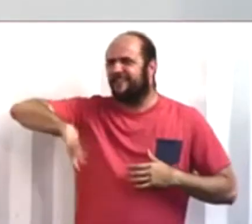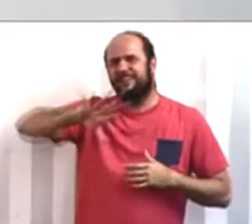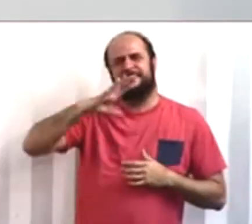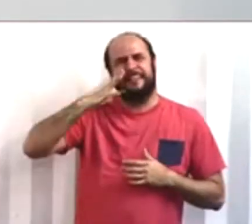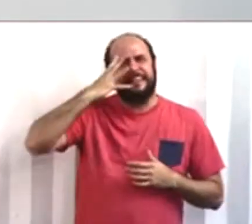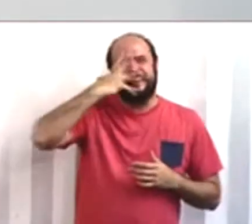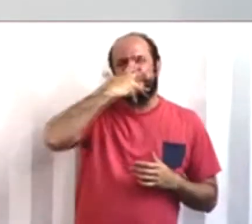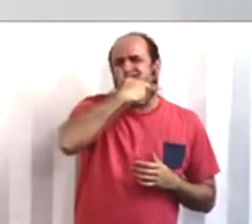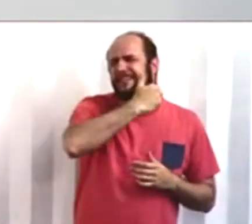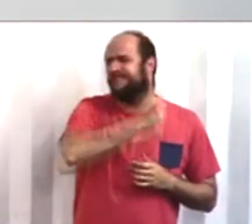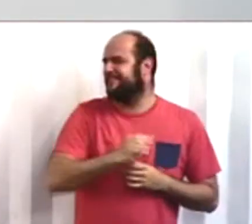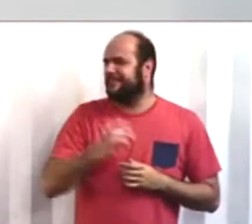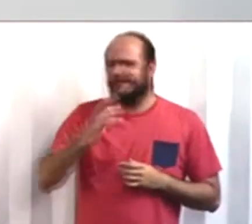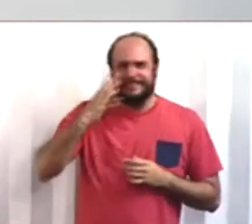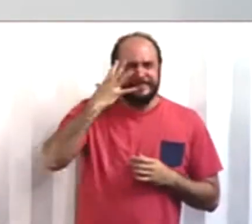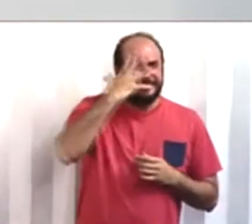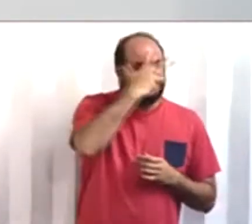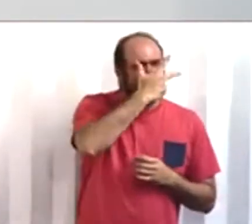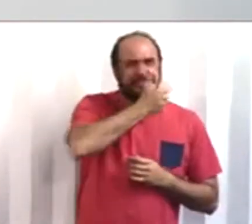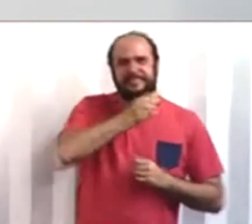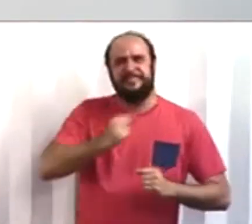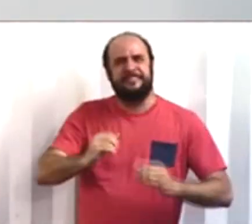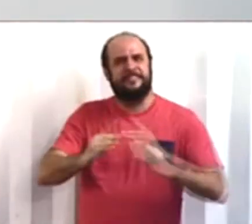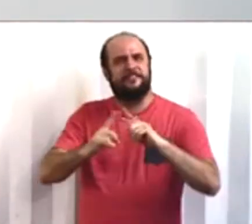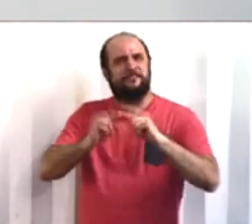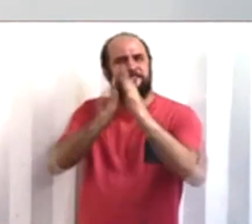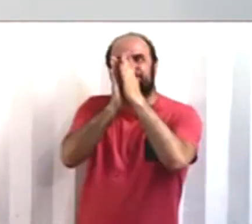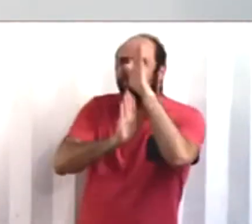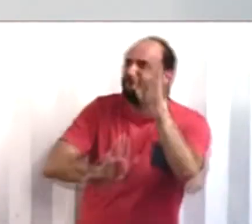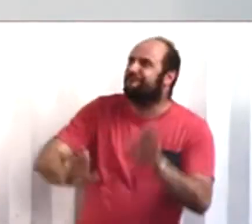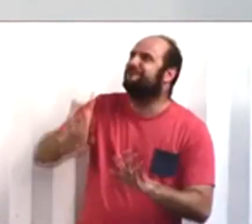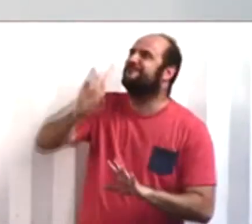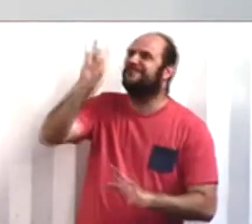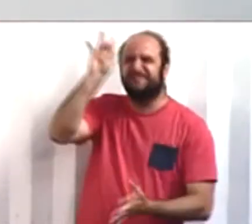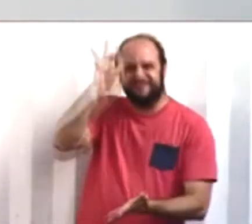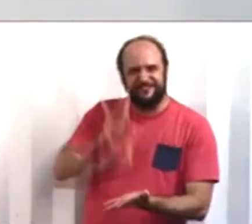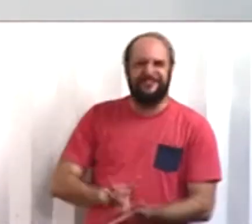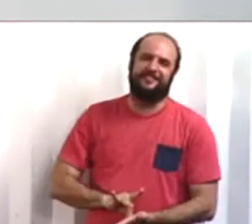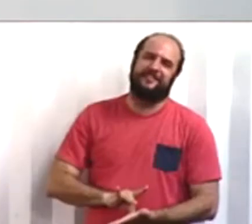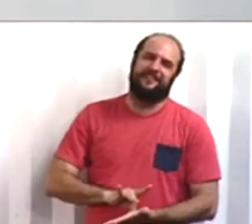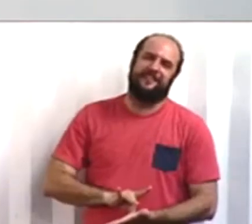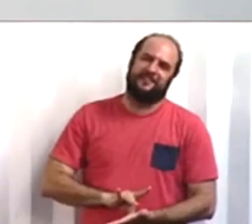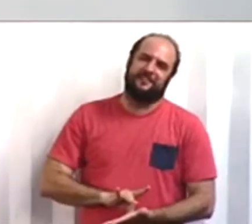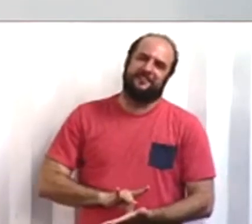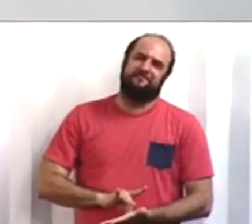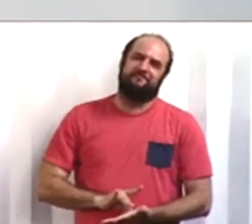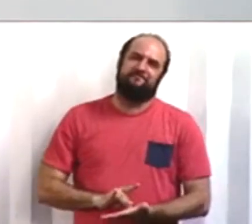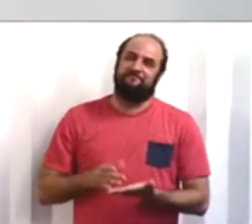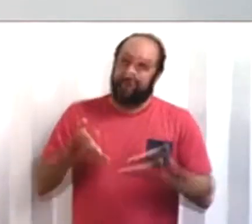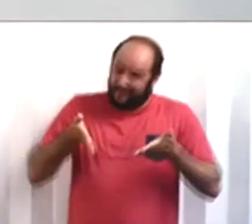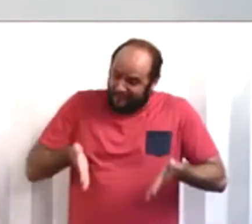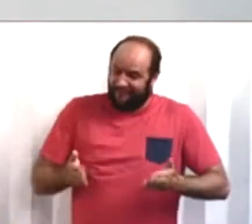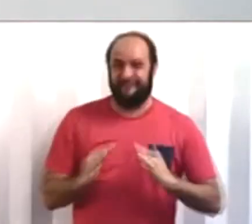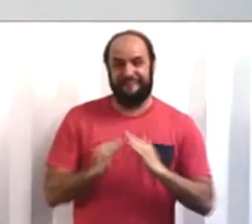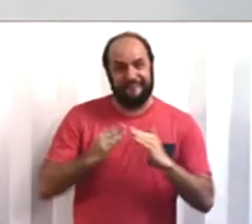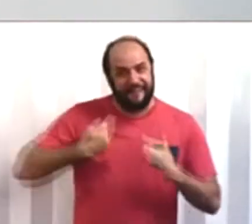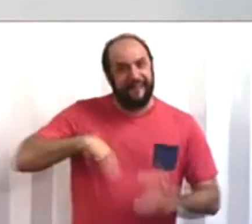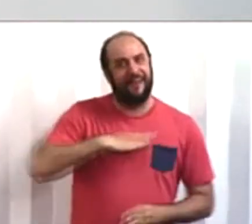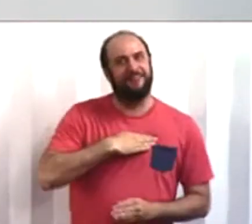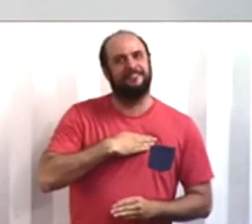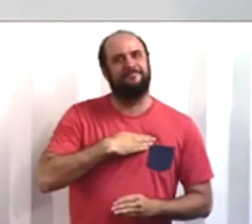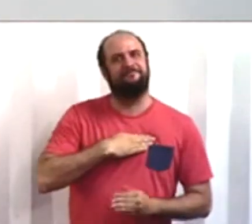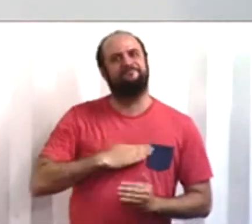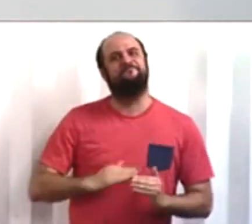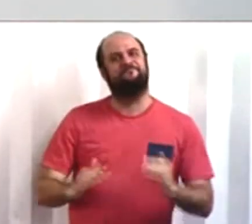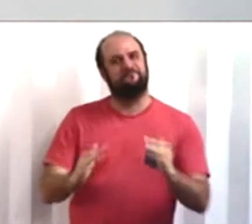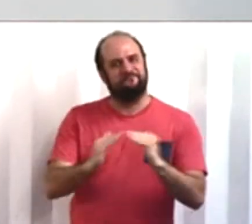linda a casa do Senhor, quando ela adora, na beleza da sua santidade, o Senhor. Essa é a nossa casa. Essa é a